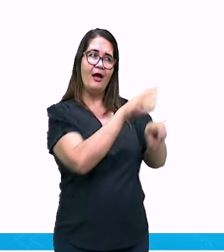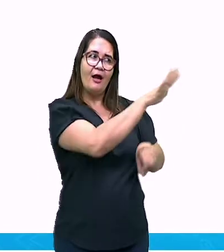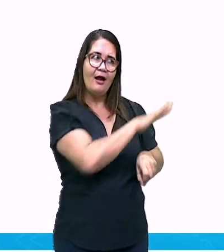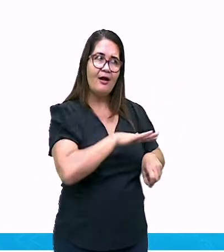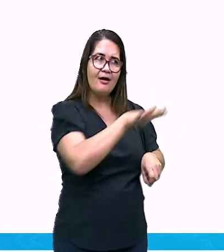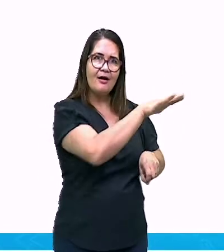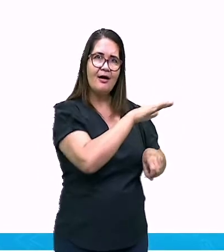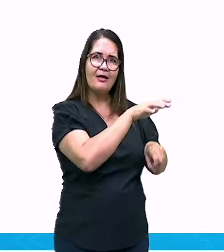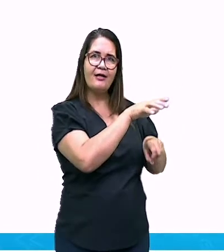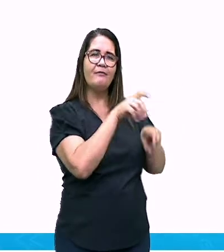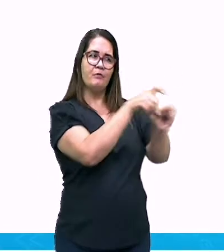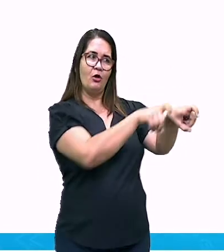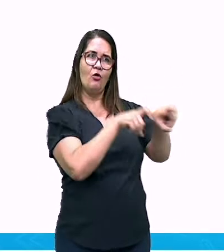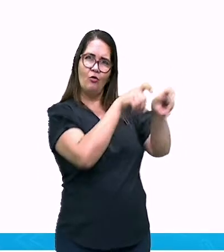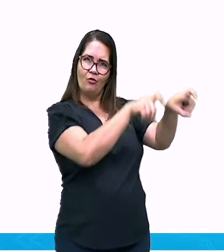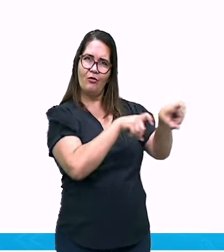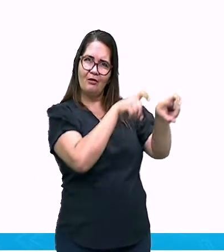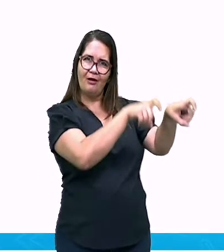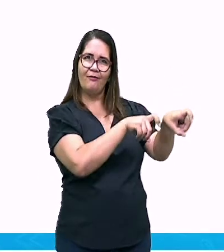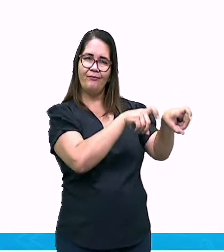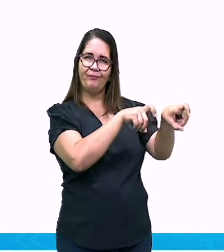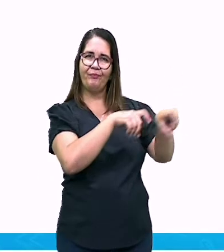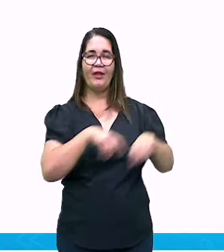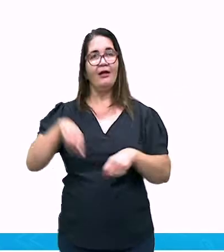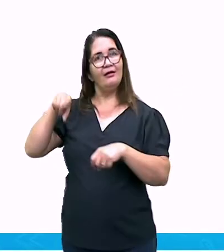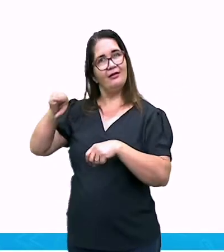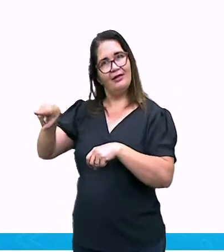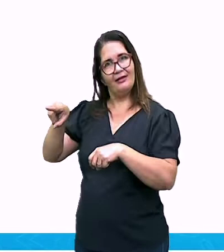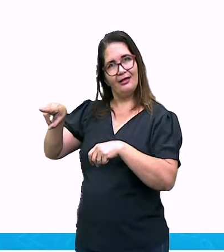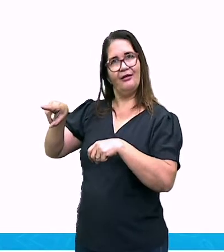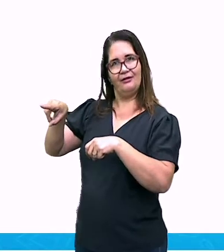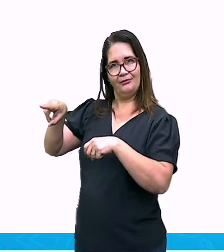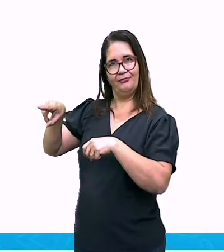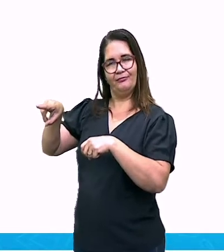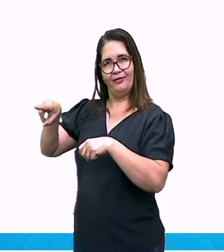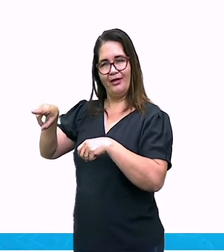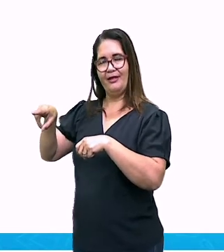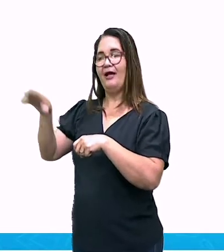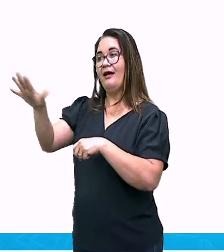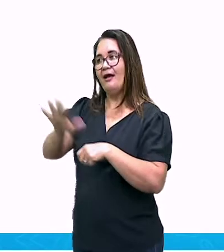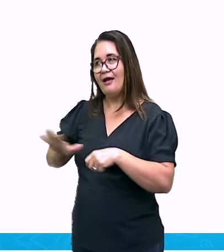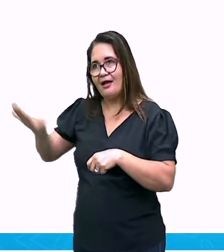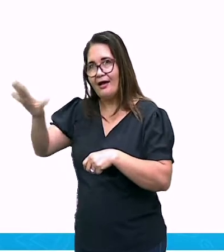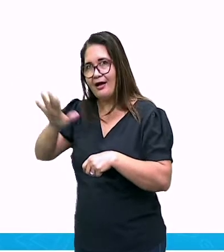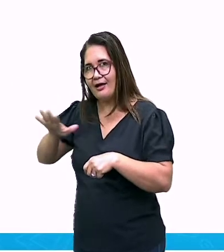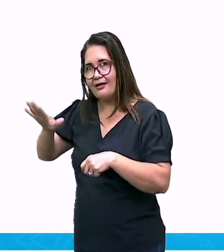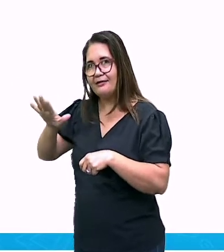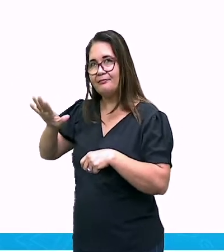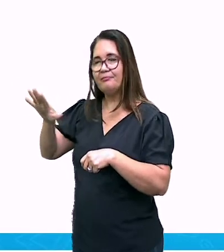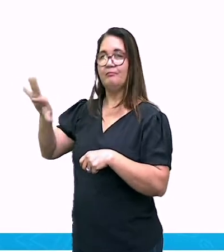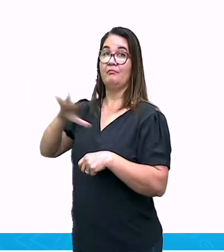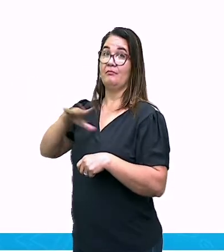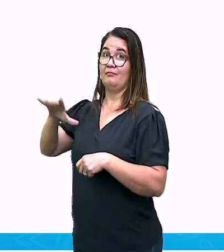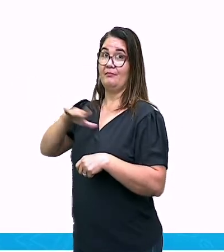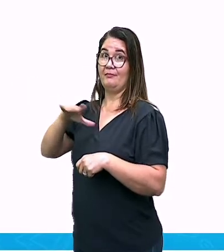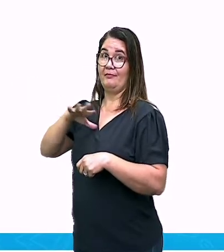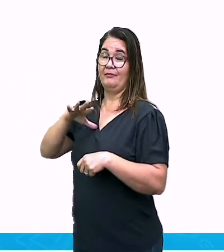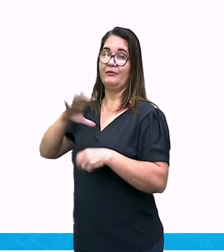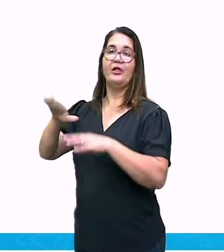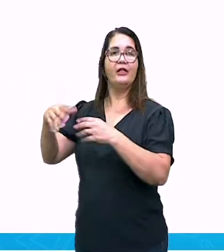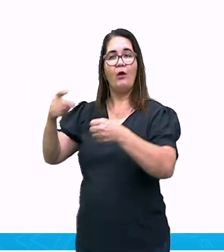pela cidade, que é chamada de área urbana, ok? Além